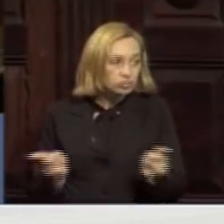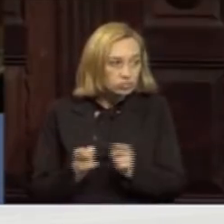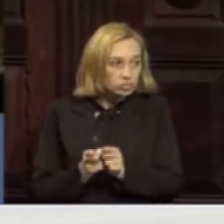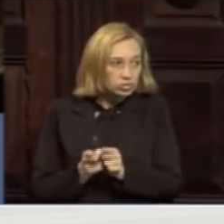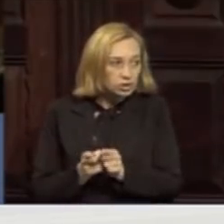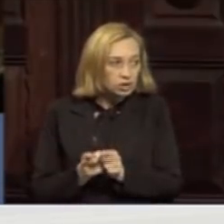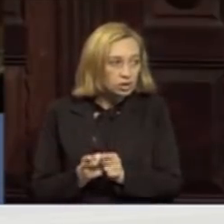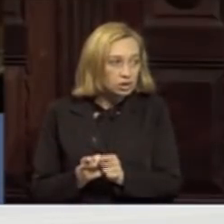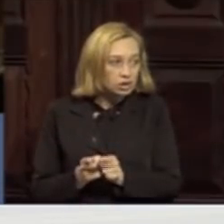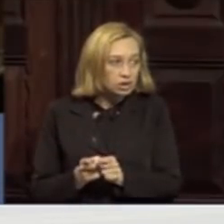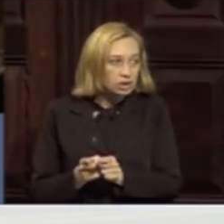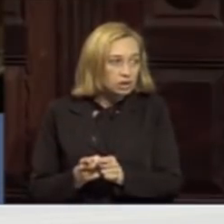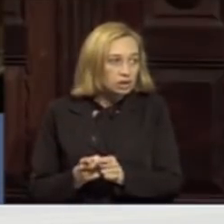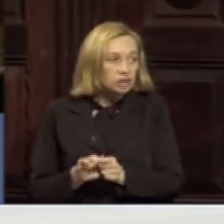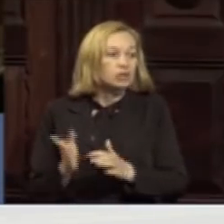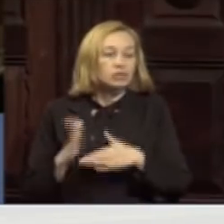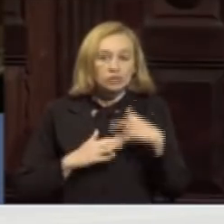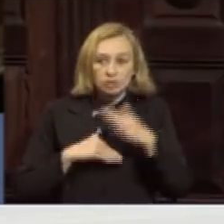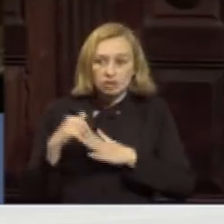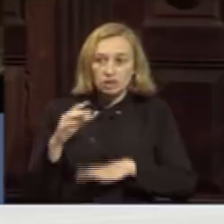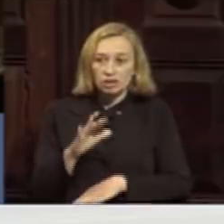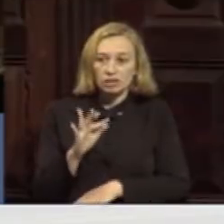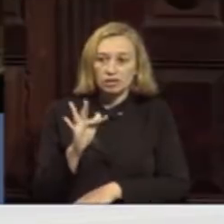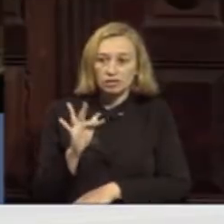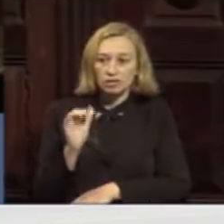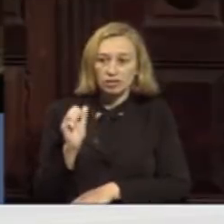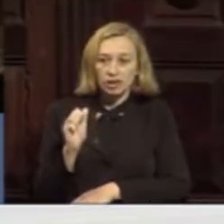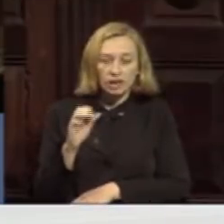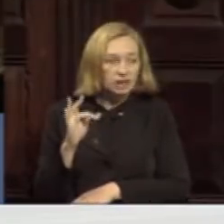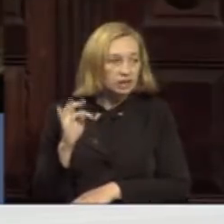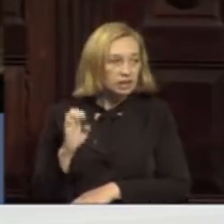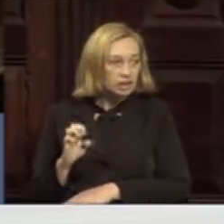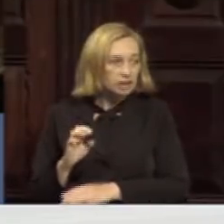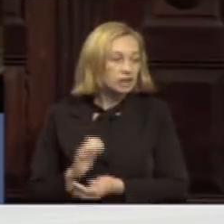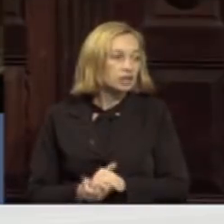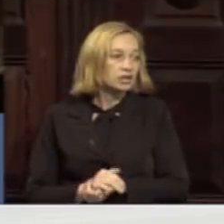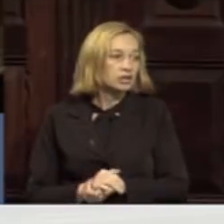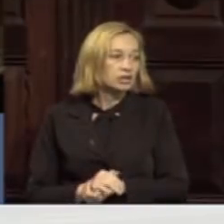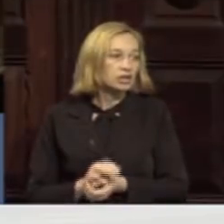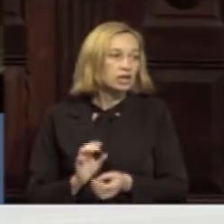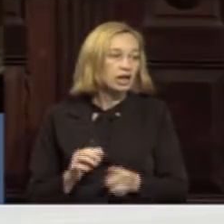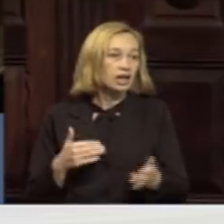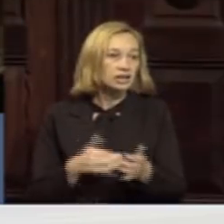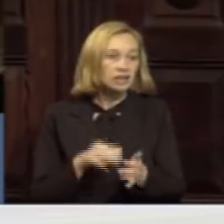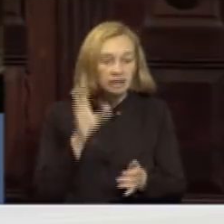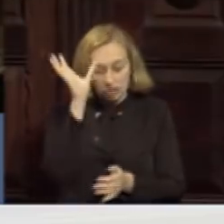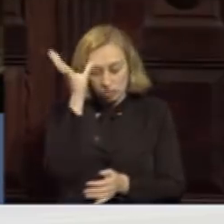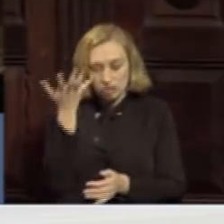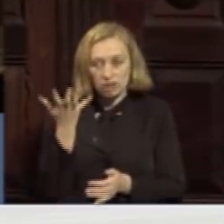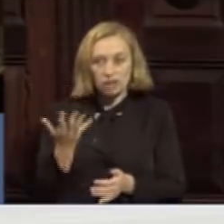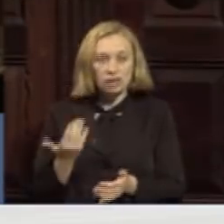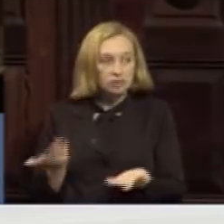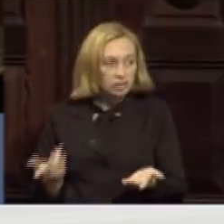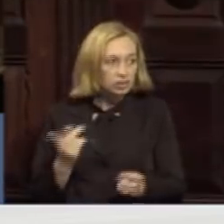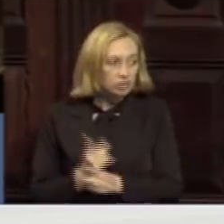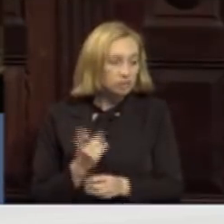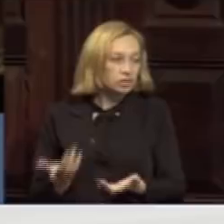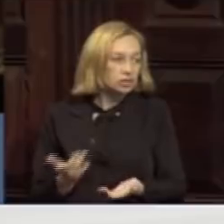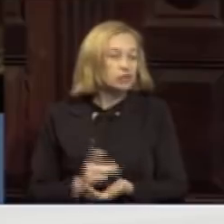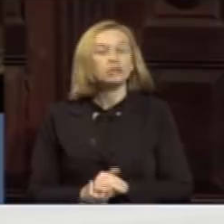de cessão desses profissionais da FAETEC ao UENF, enquanto se equaciona uma solução mais duradoura, qual seja a